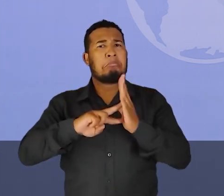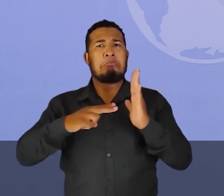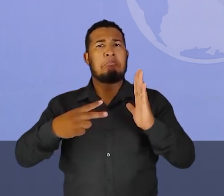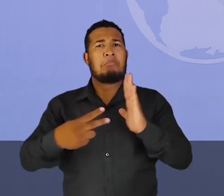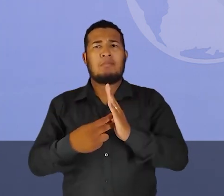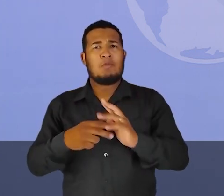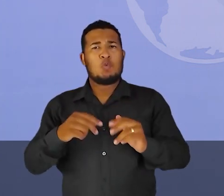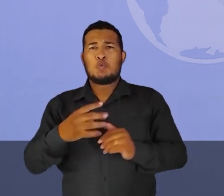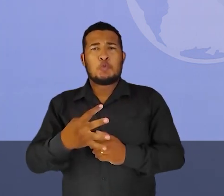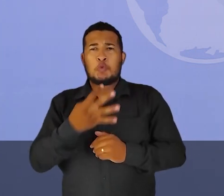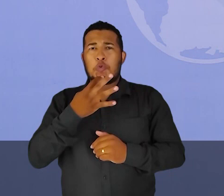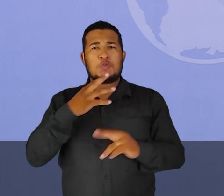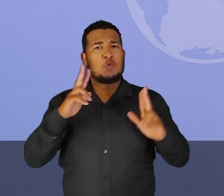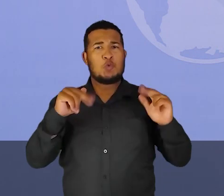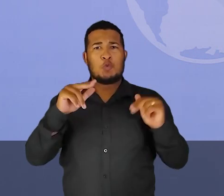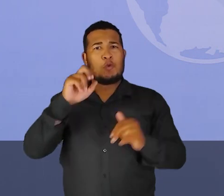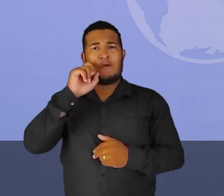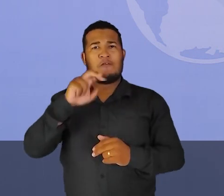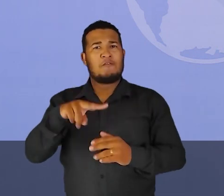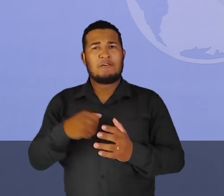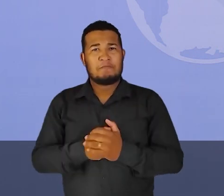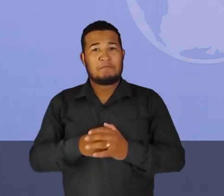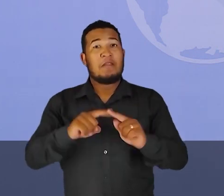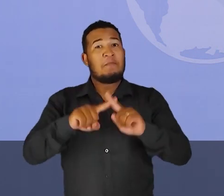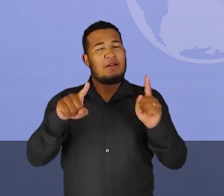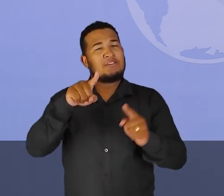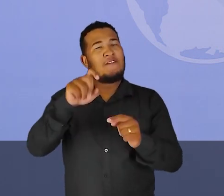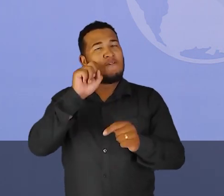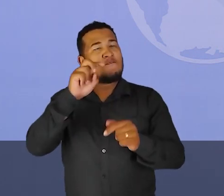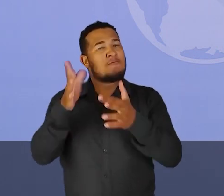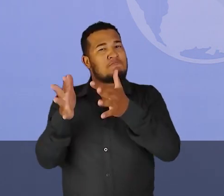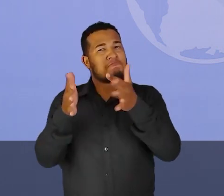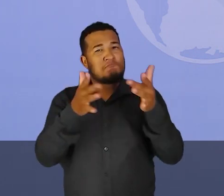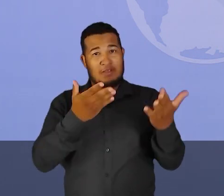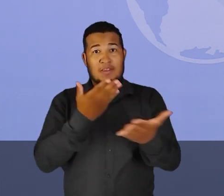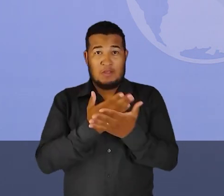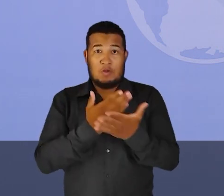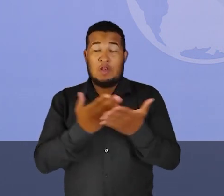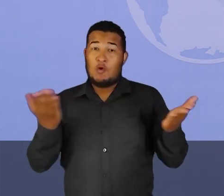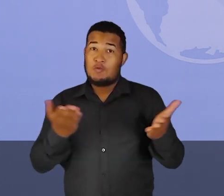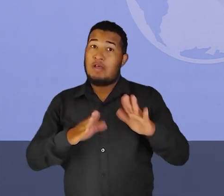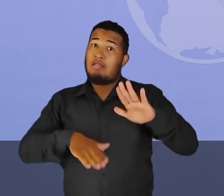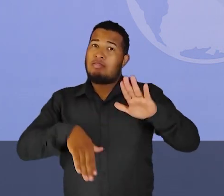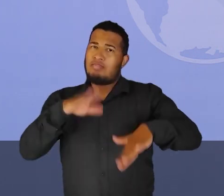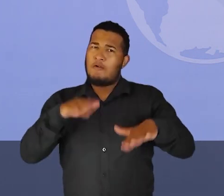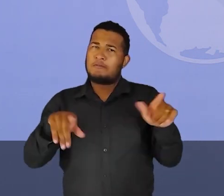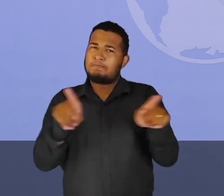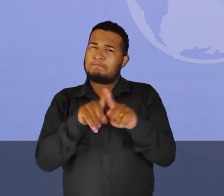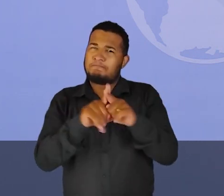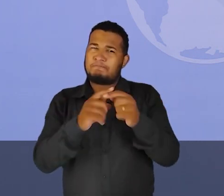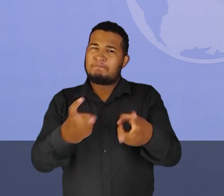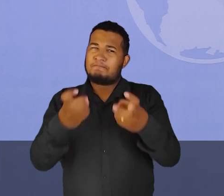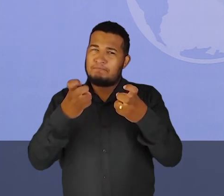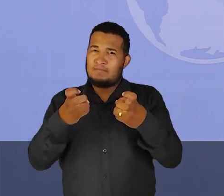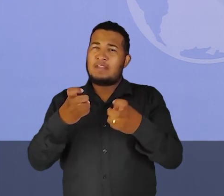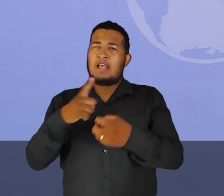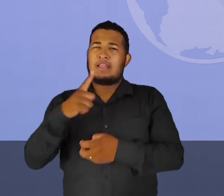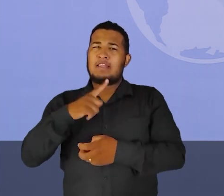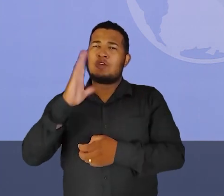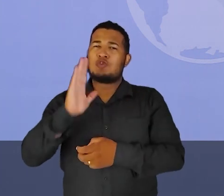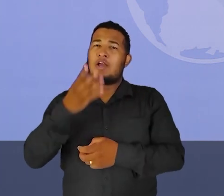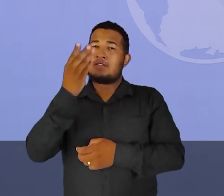Eu nunca ouvi falar sobre isso, mas você vai acompanhar nessa aula e talvez você vai observar que você já tenha